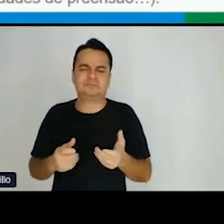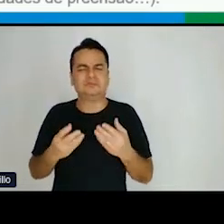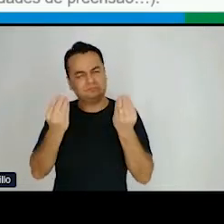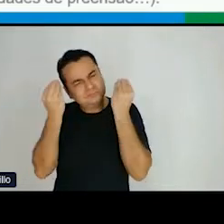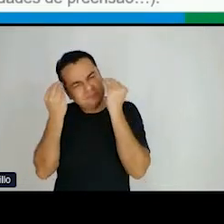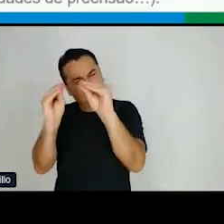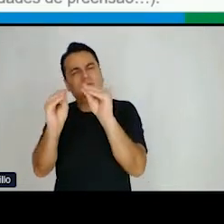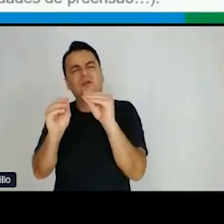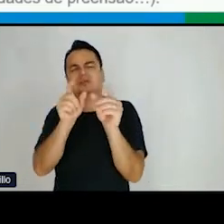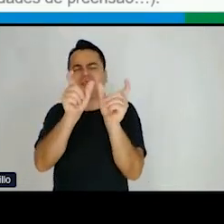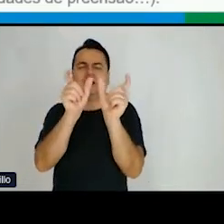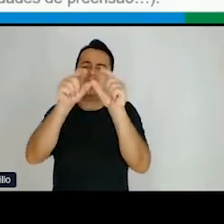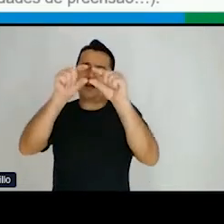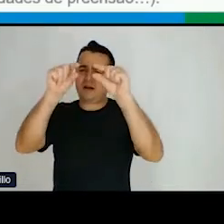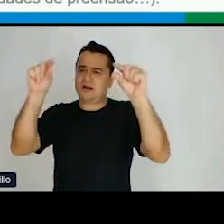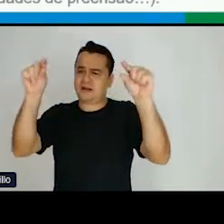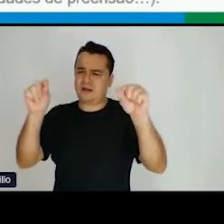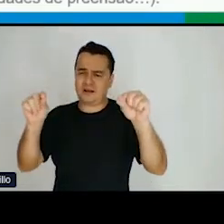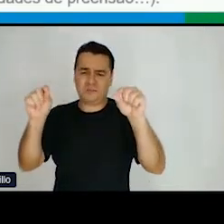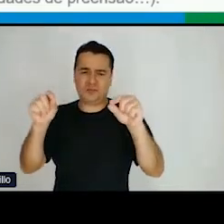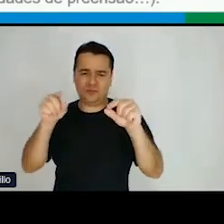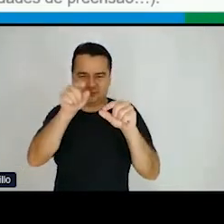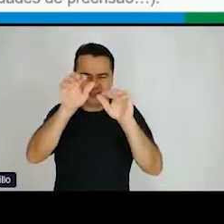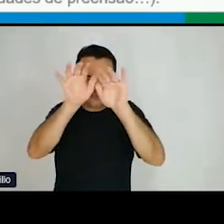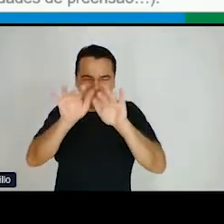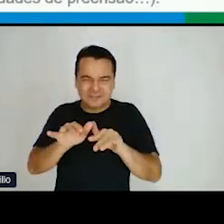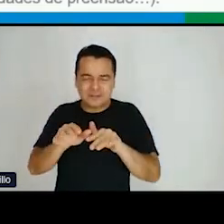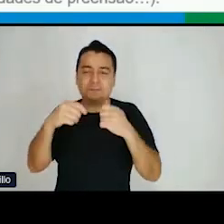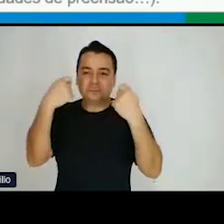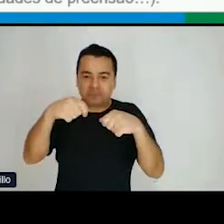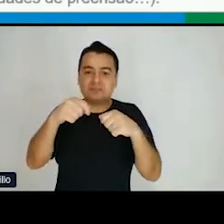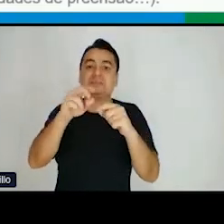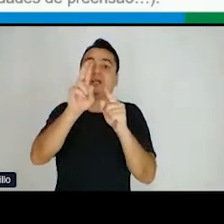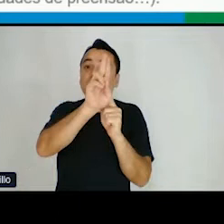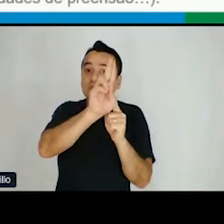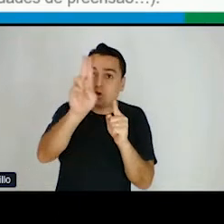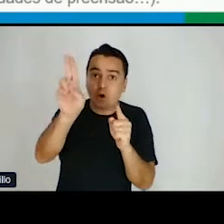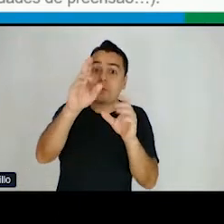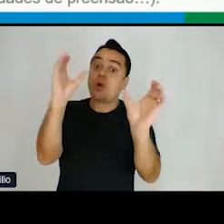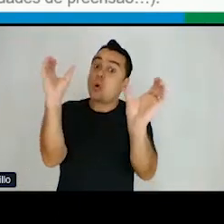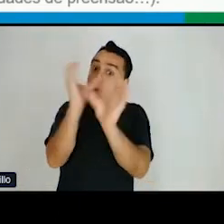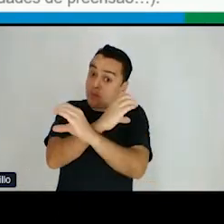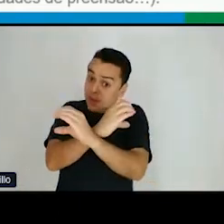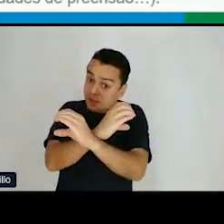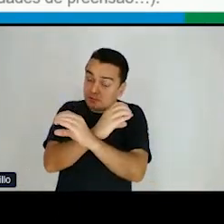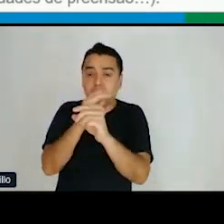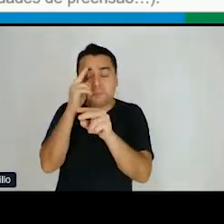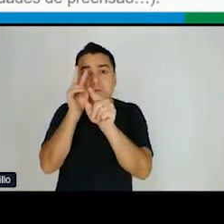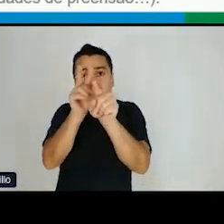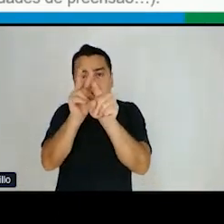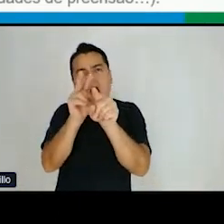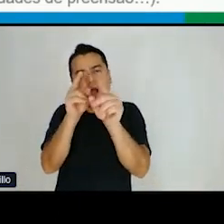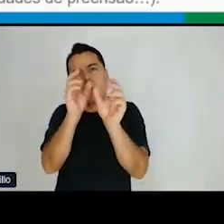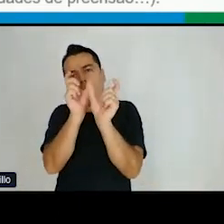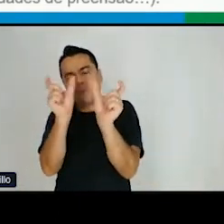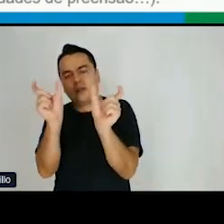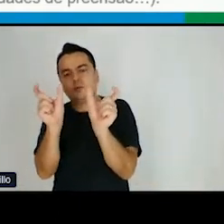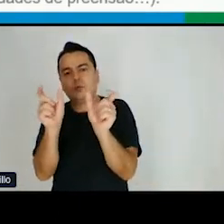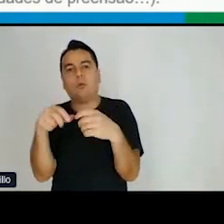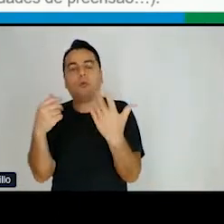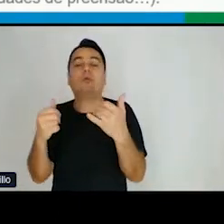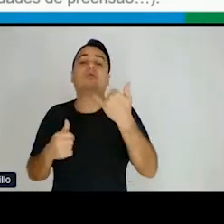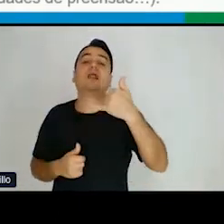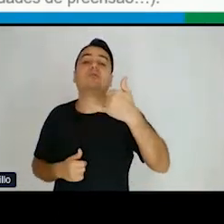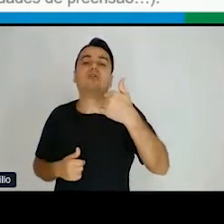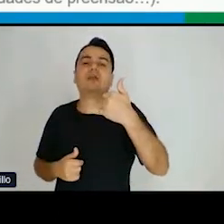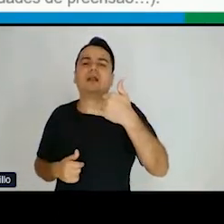lá dentro do seu campo de formulário que você precisa do nome completo, né? Telefone, eu vou colocar o telefone sem